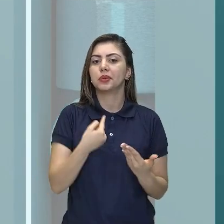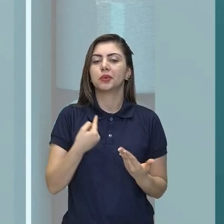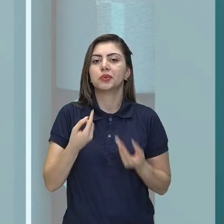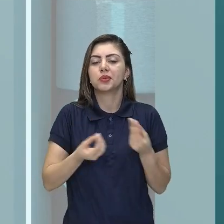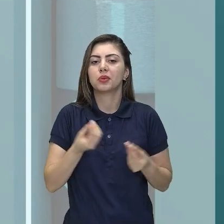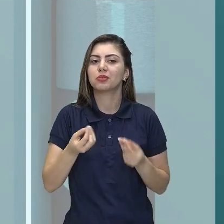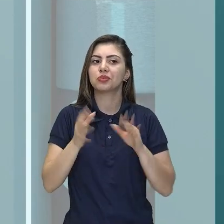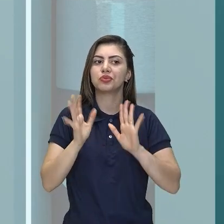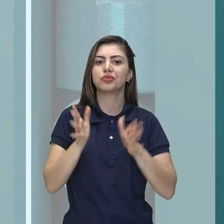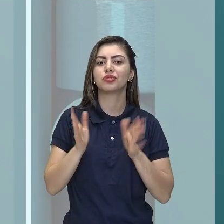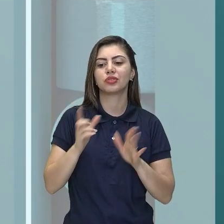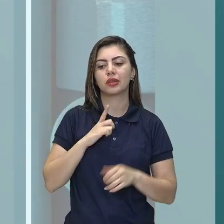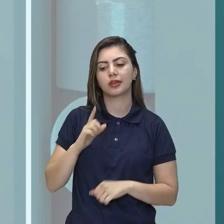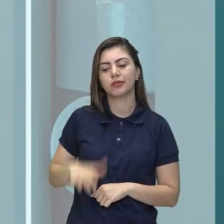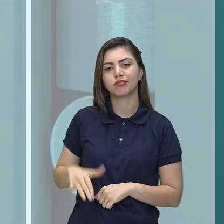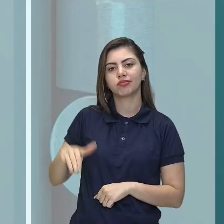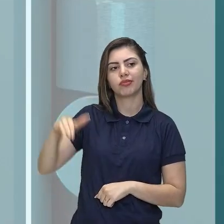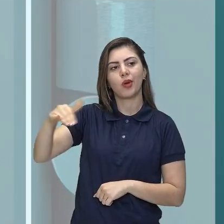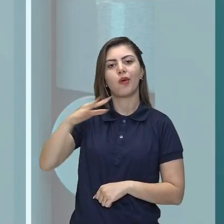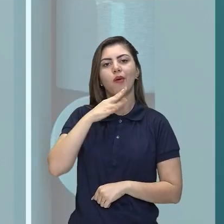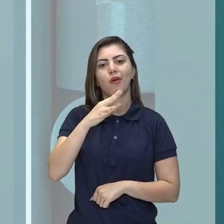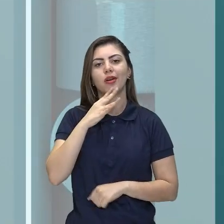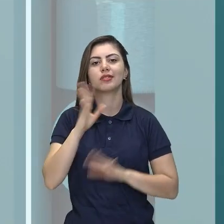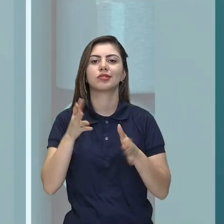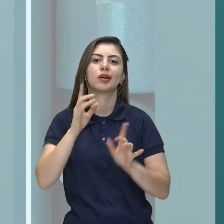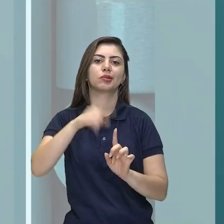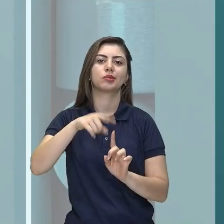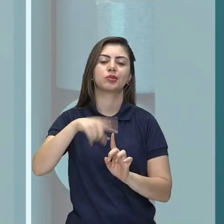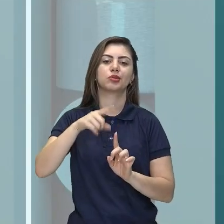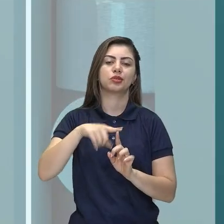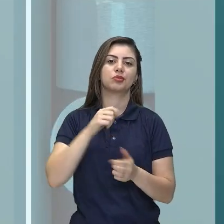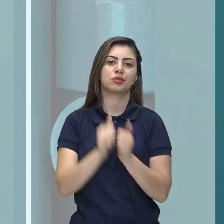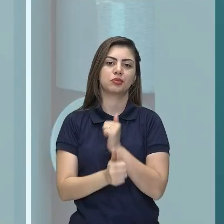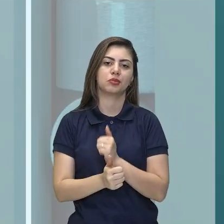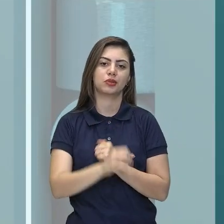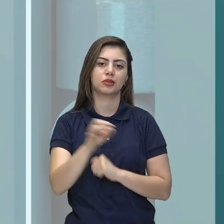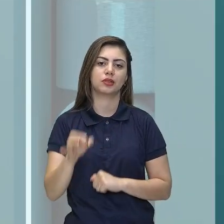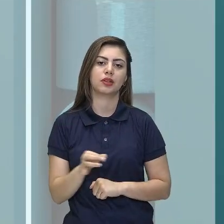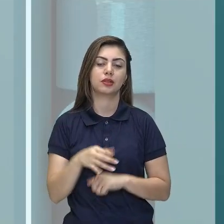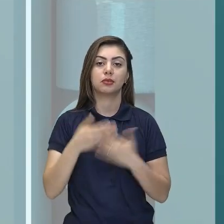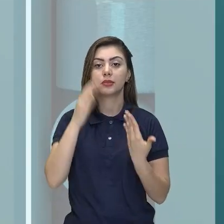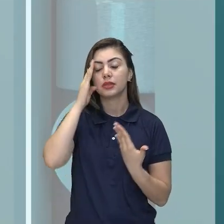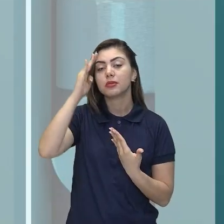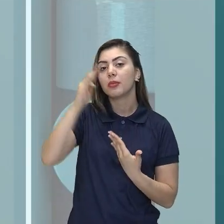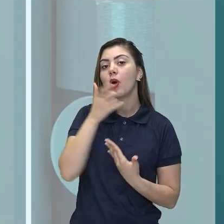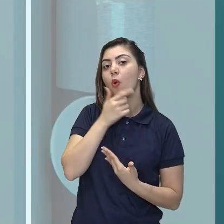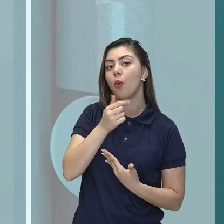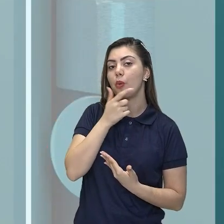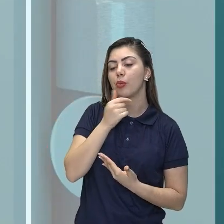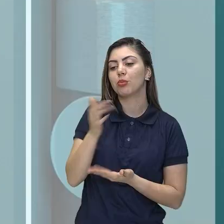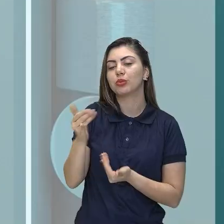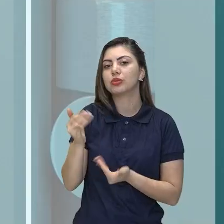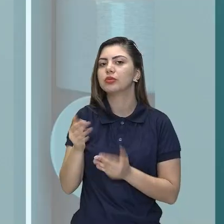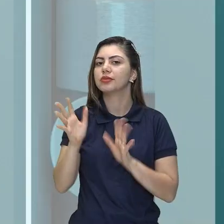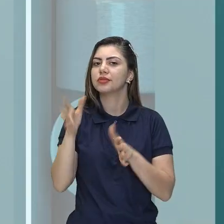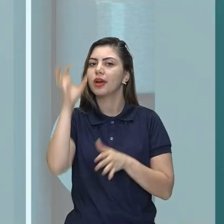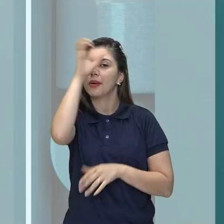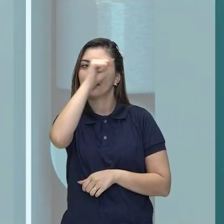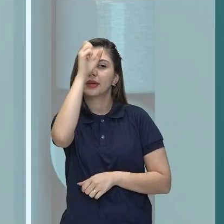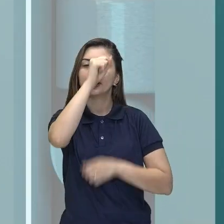já cresce familiarizado com esse esporte, né? Principalmente os garotos já vão aprendendo, tendo